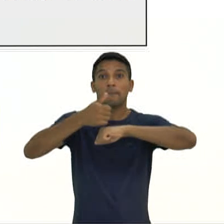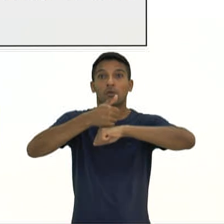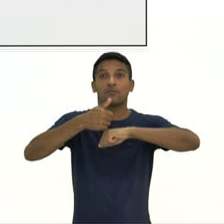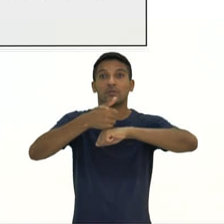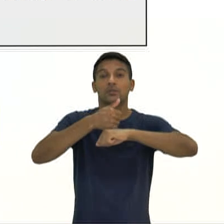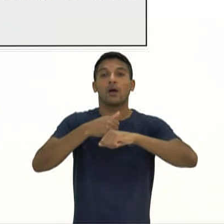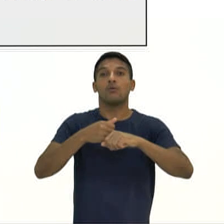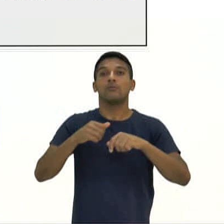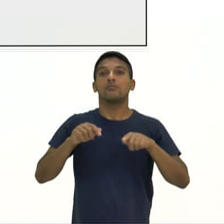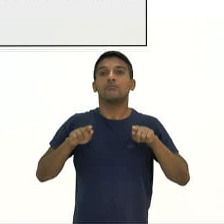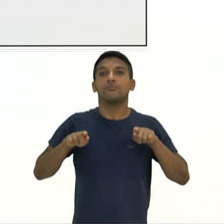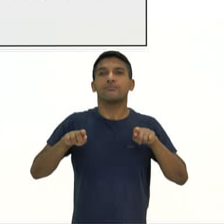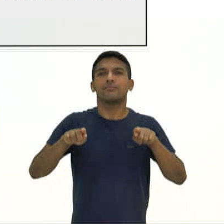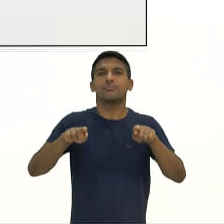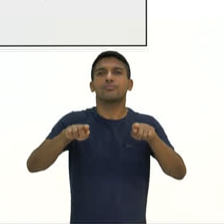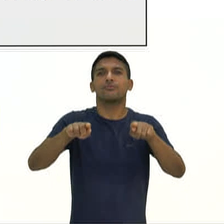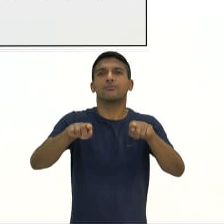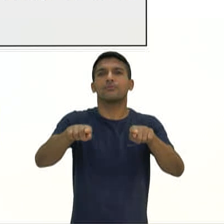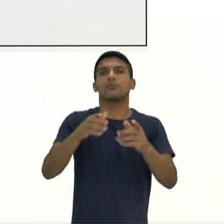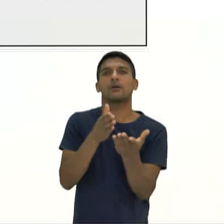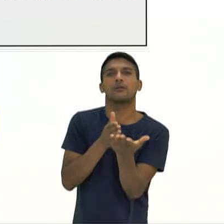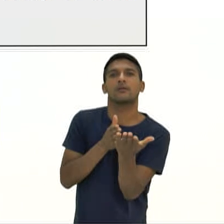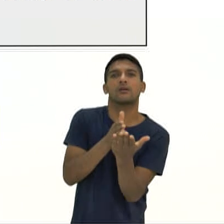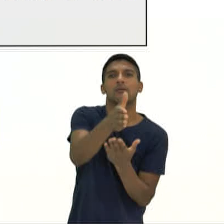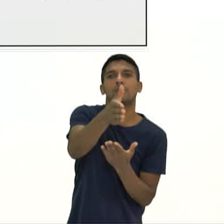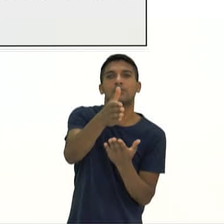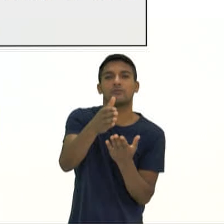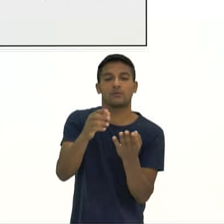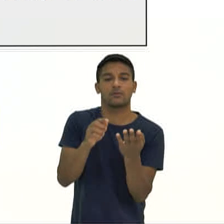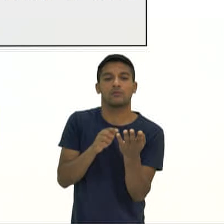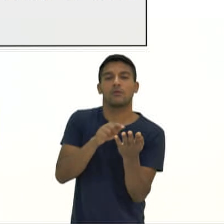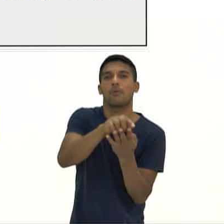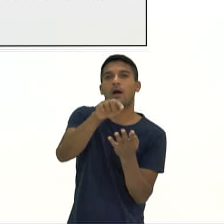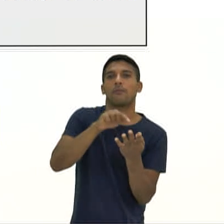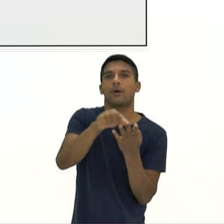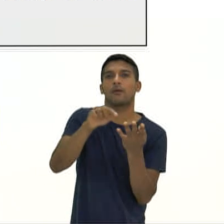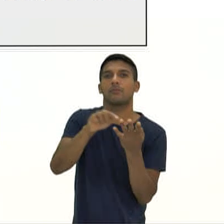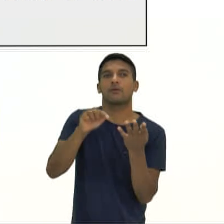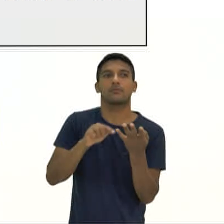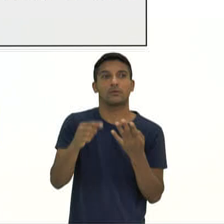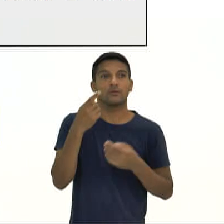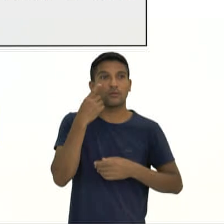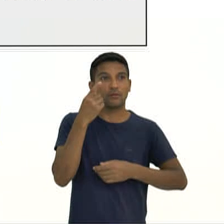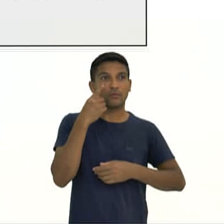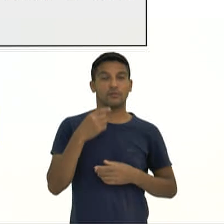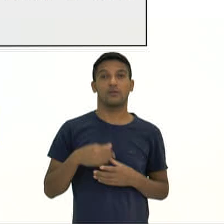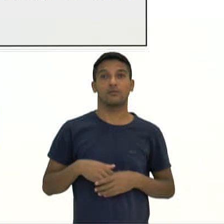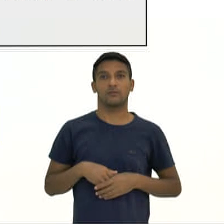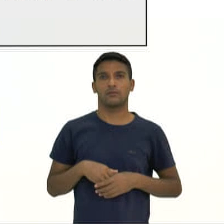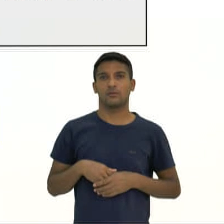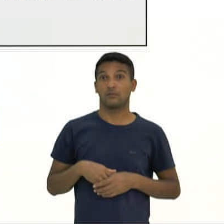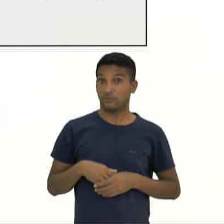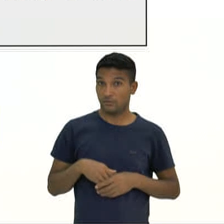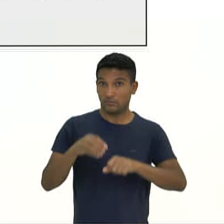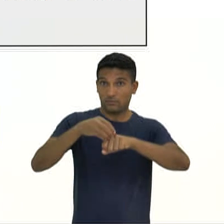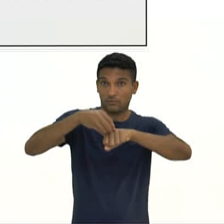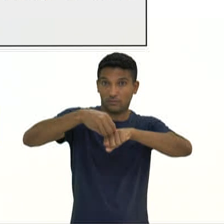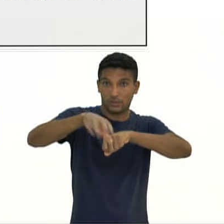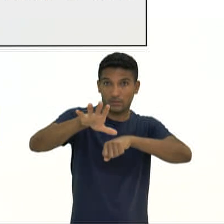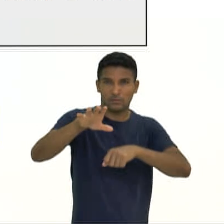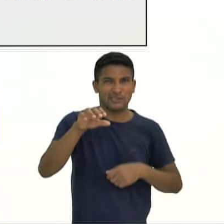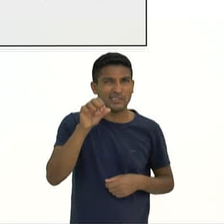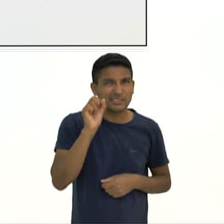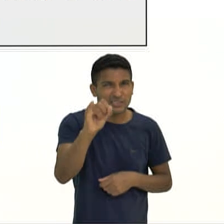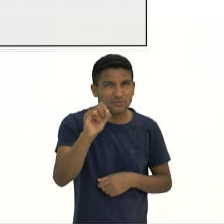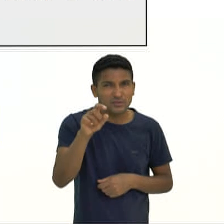psicólogo especializado em orientação vocacional, Fernando Aguiar. Optar por uma profissão pela perspectiva de ganhar dinheiro, mas